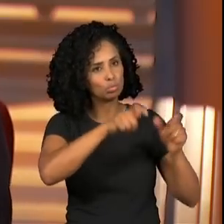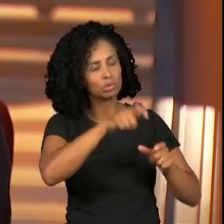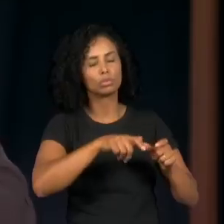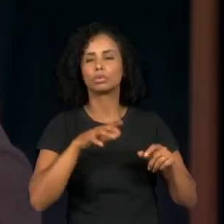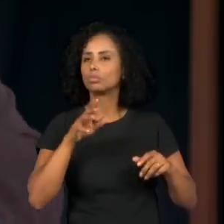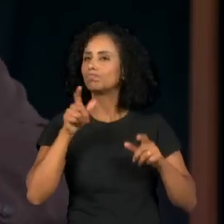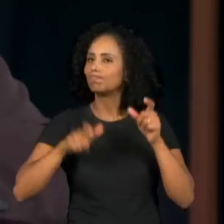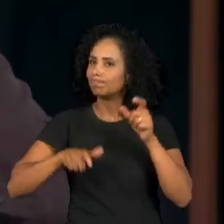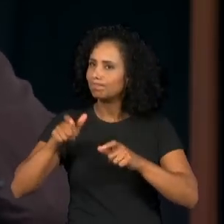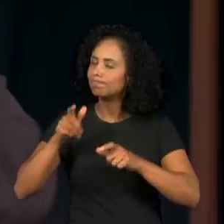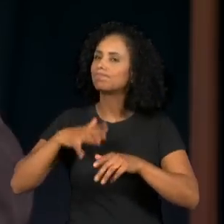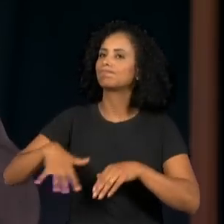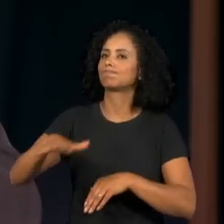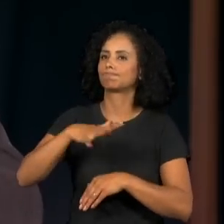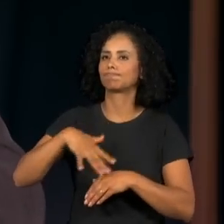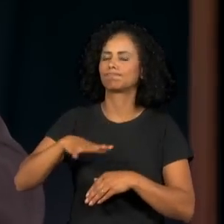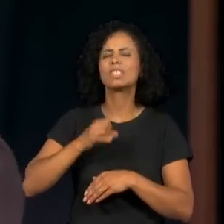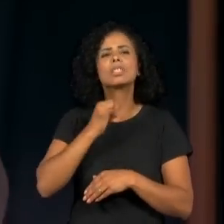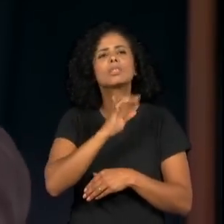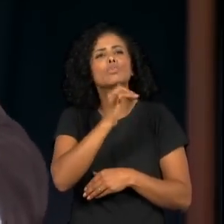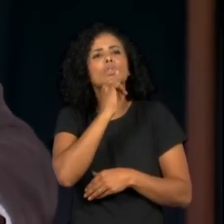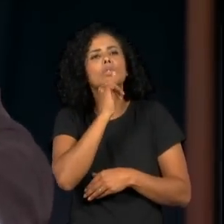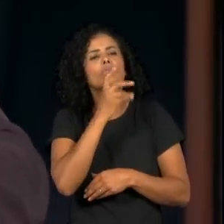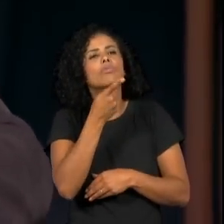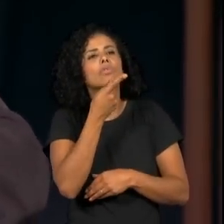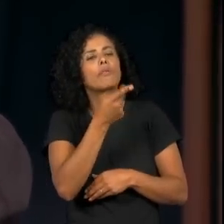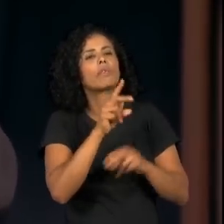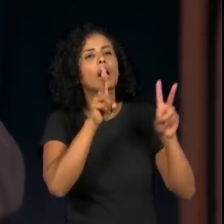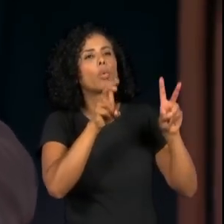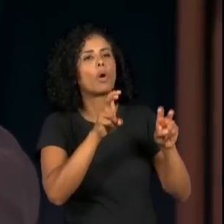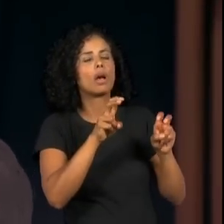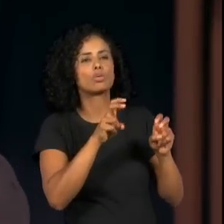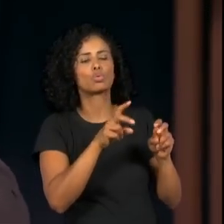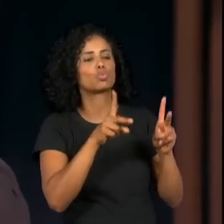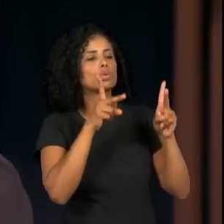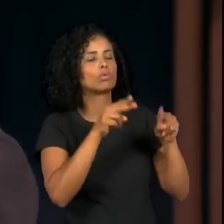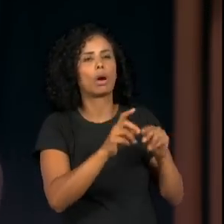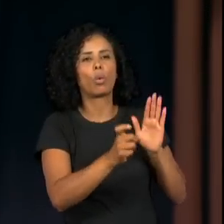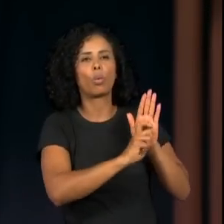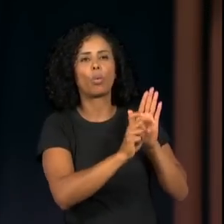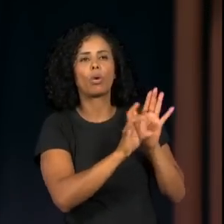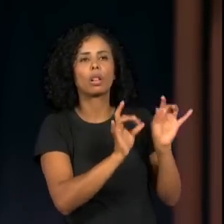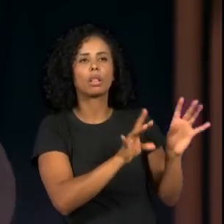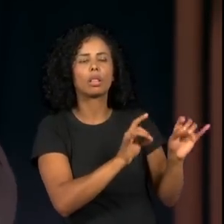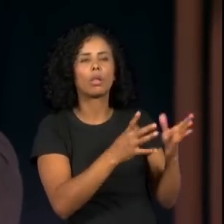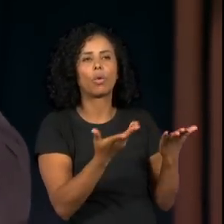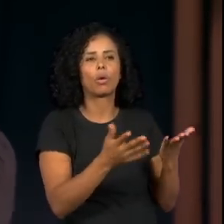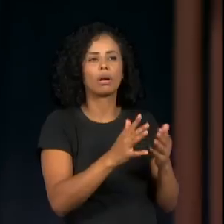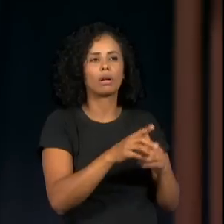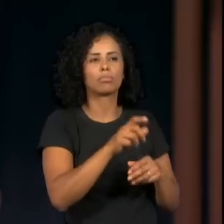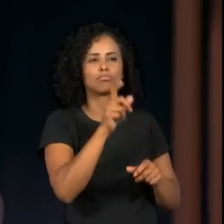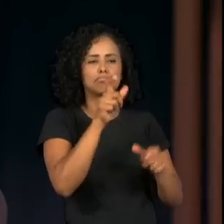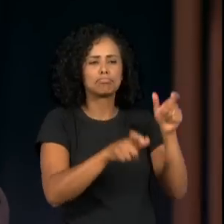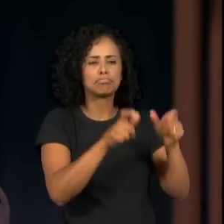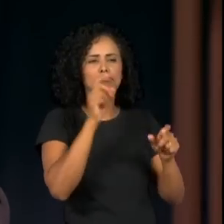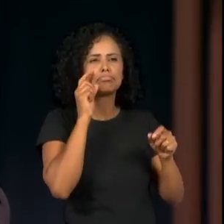mundo. É. Quando você fala de um assunto, como você está falando aqui, por exemplo, de traficante, as pessoas podem interpretar como você